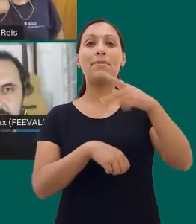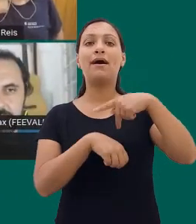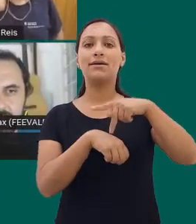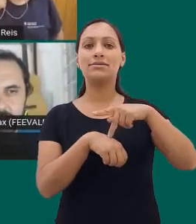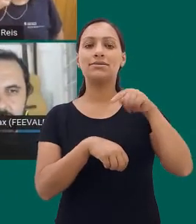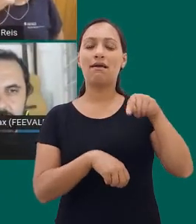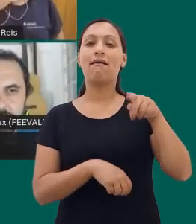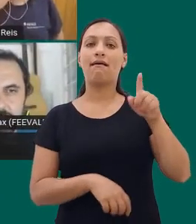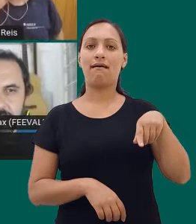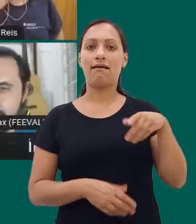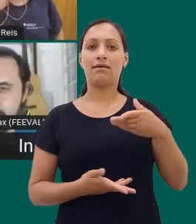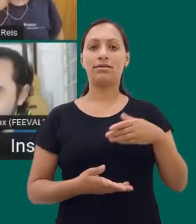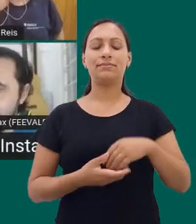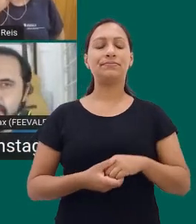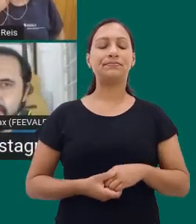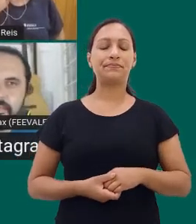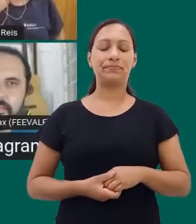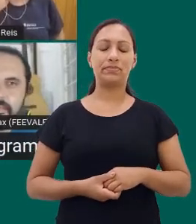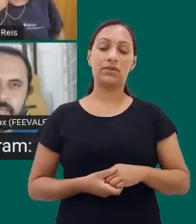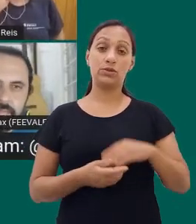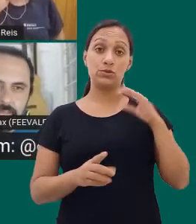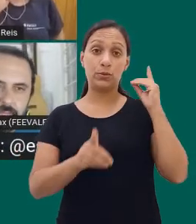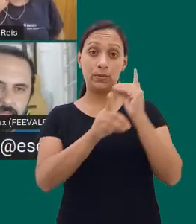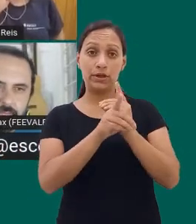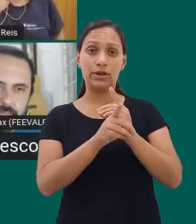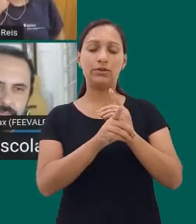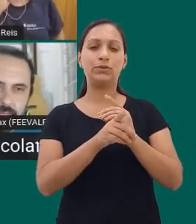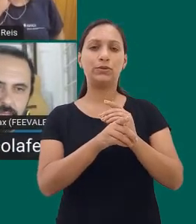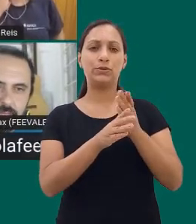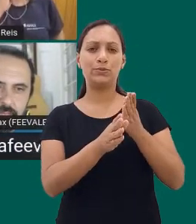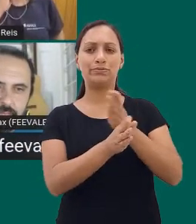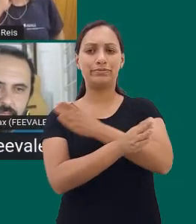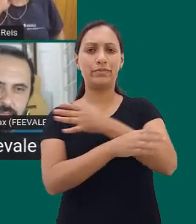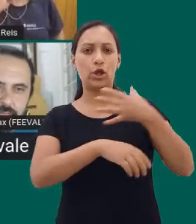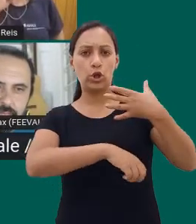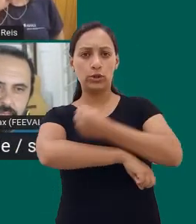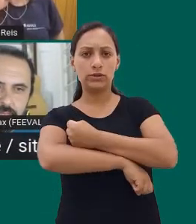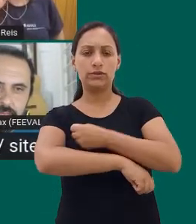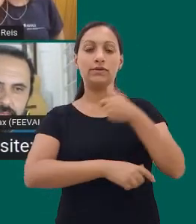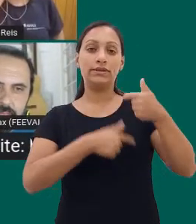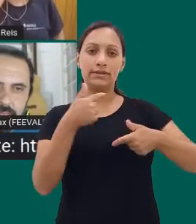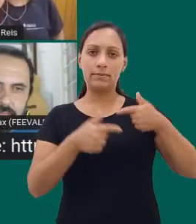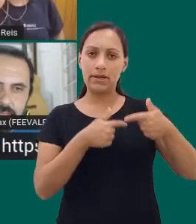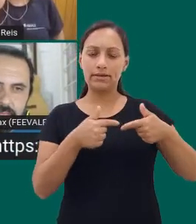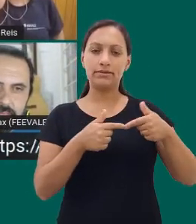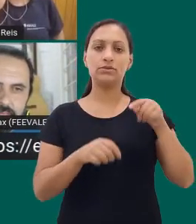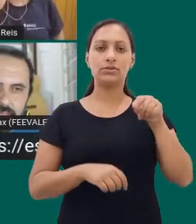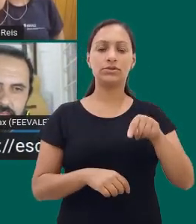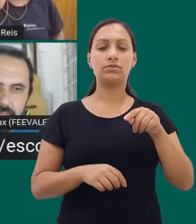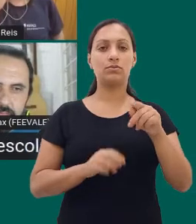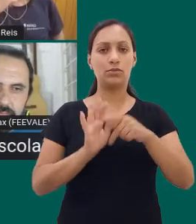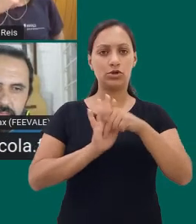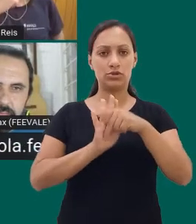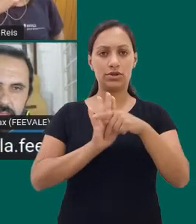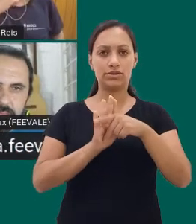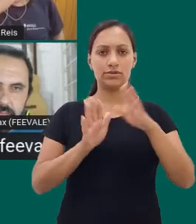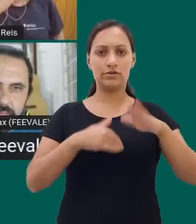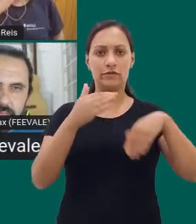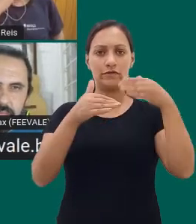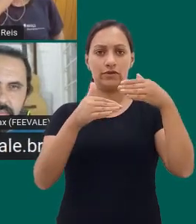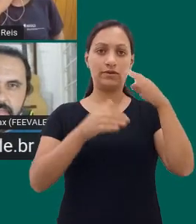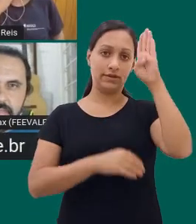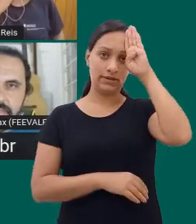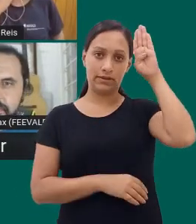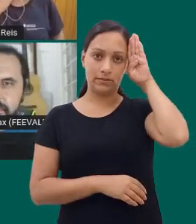aí a gente foi descobrindo, então, desde dos tempos da colonização e trabalhando. E esse projeto foi desenvolvido, então, pelos acadêmicos